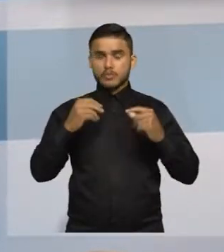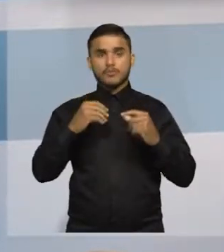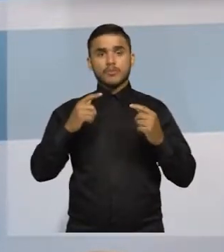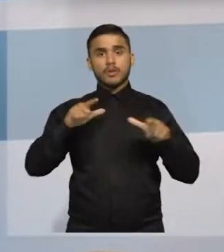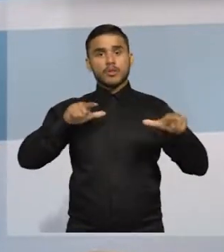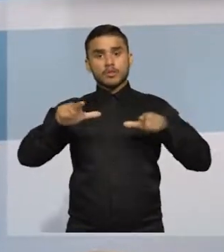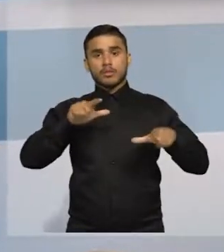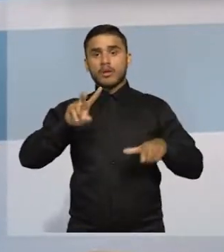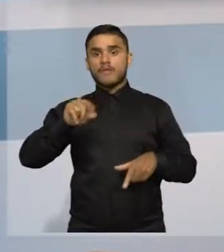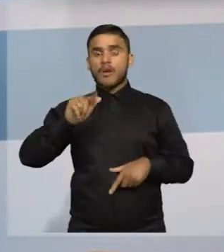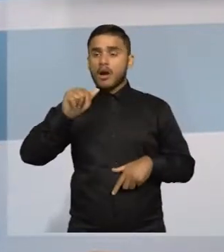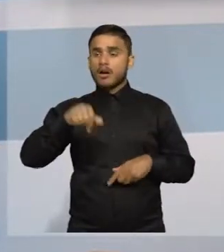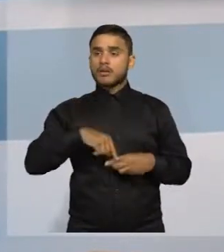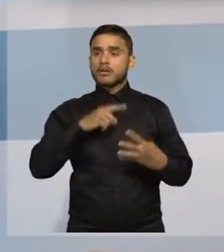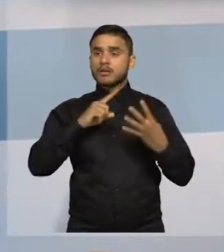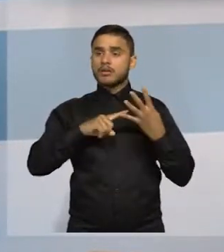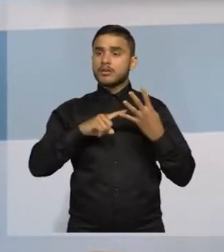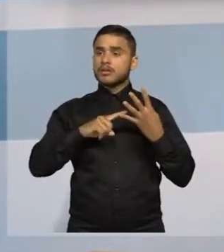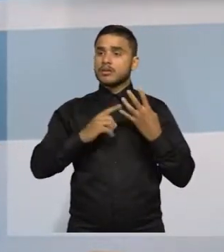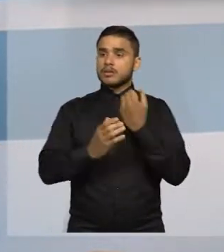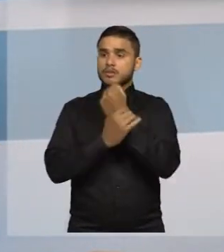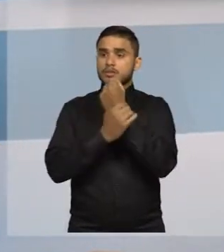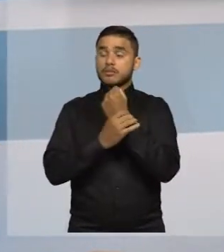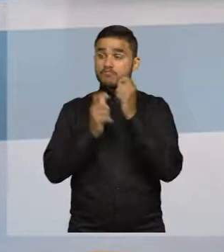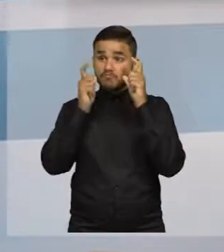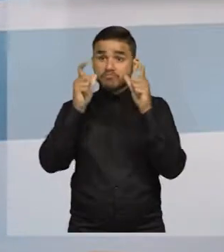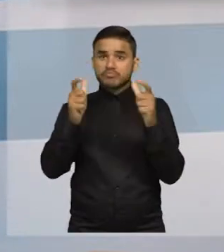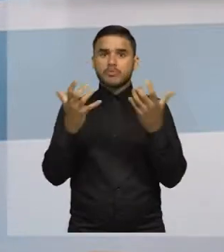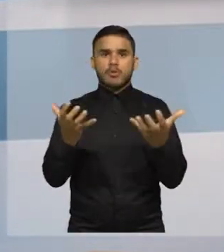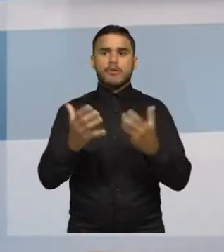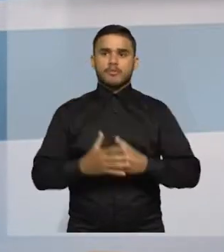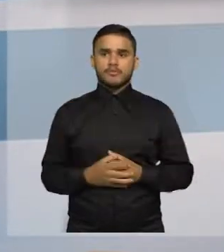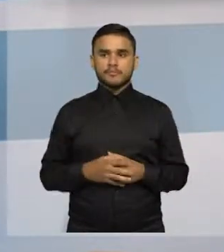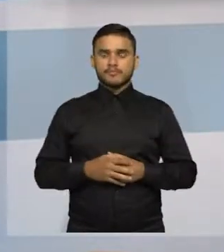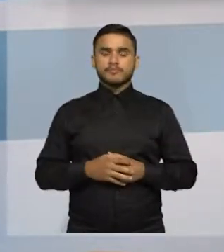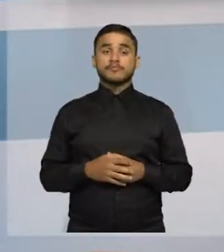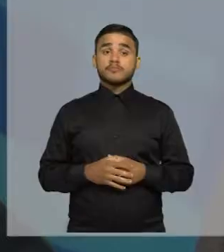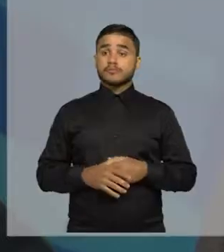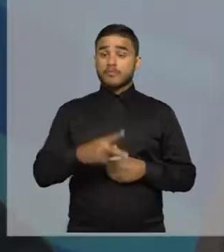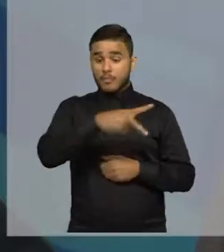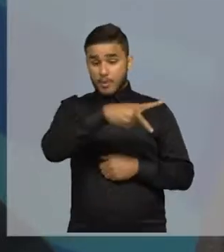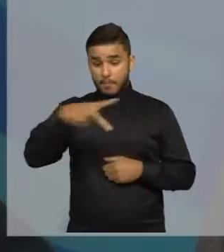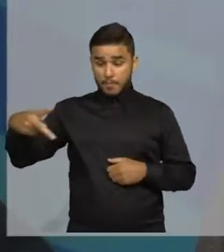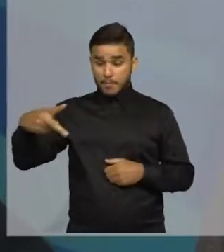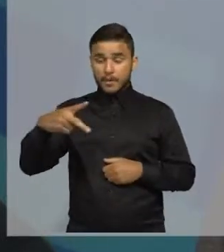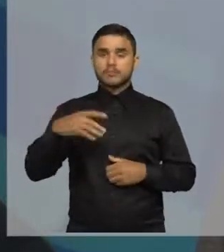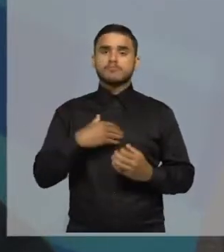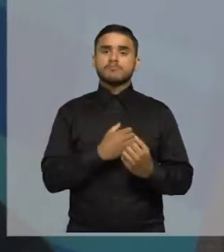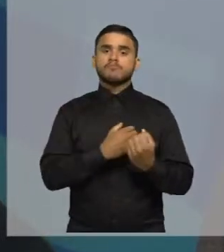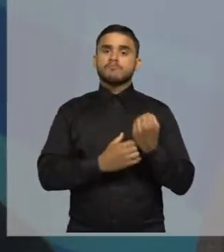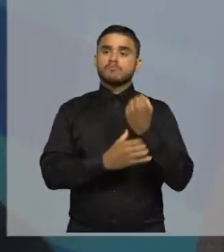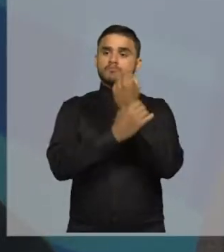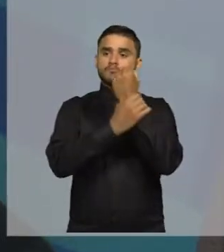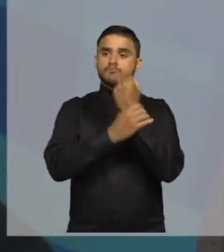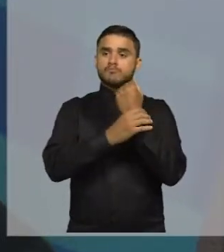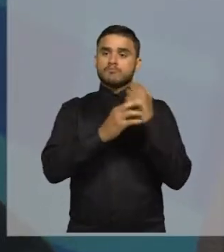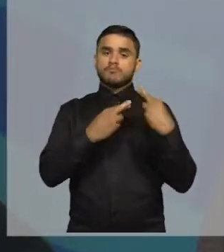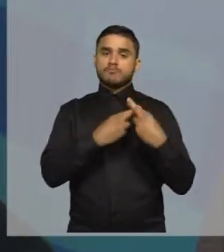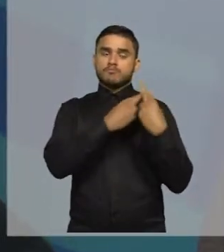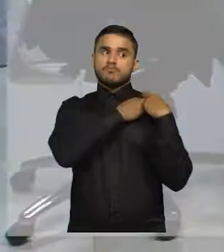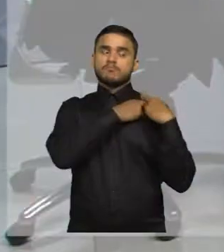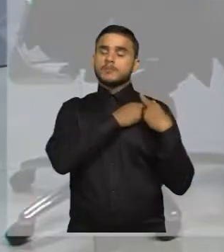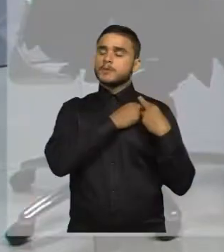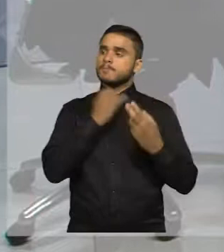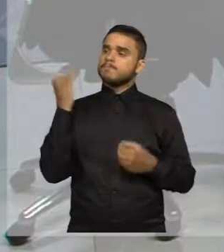normalmente, emprego, sobretudo, segurança, é isso que interessa. E a responsabilidade do presidente eleito em relação à